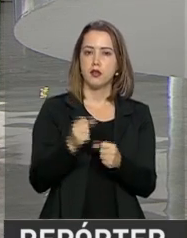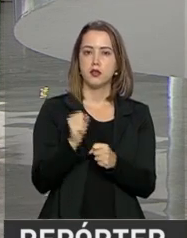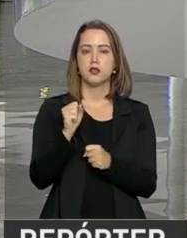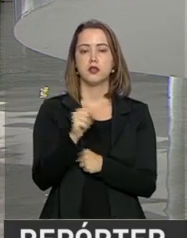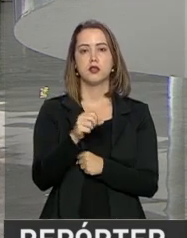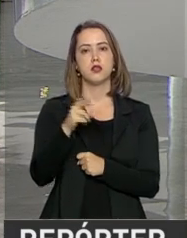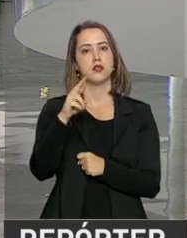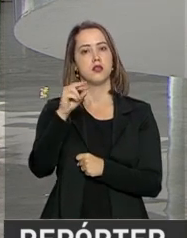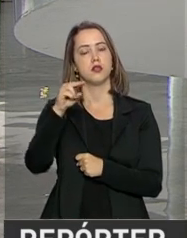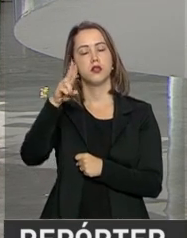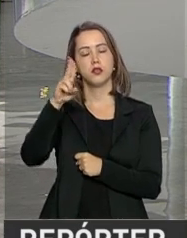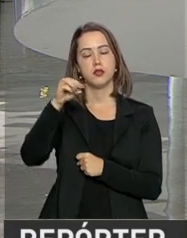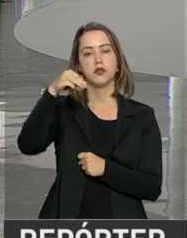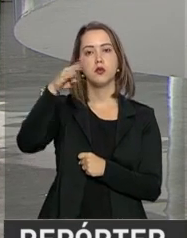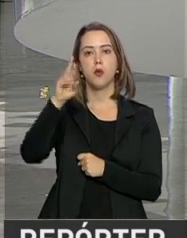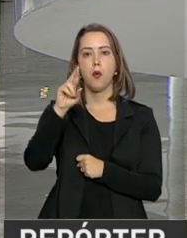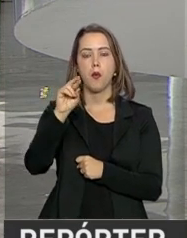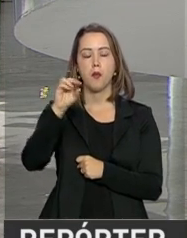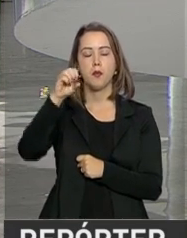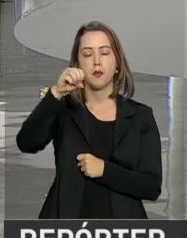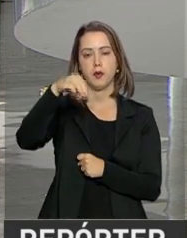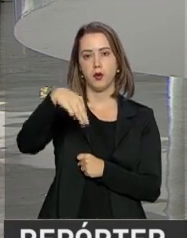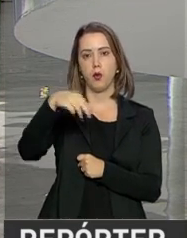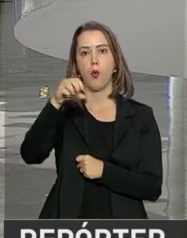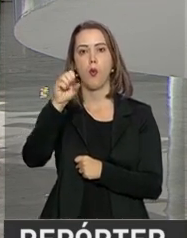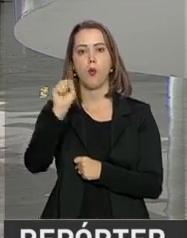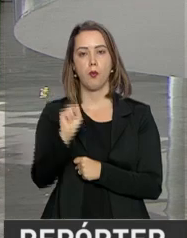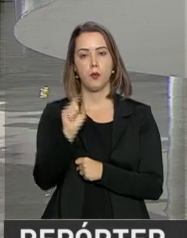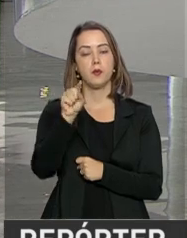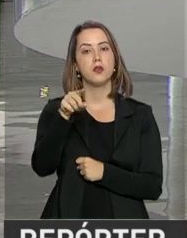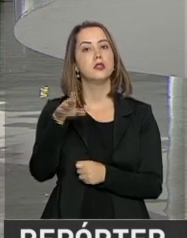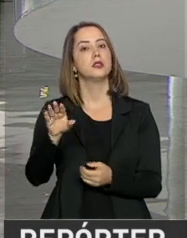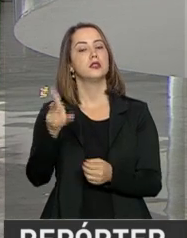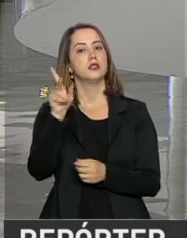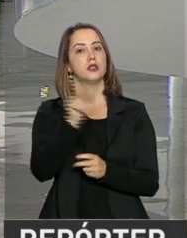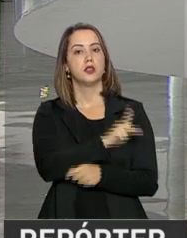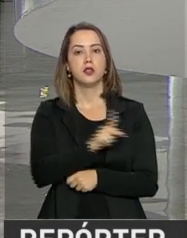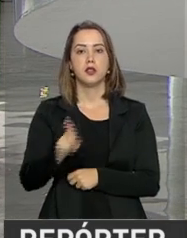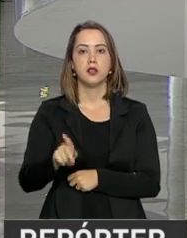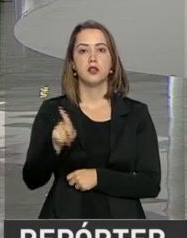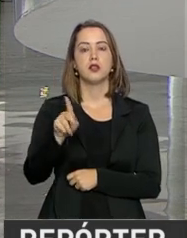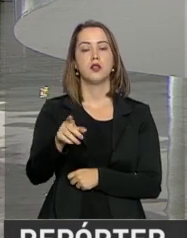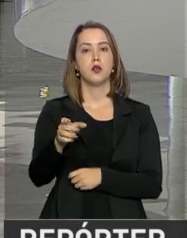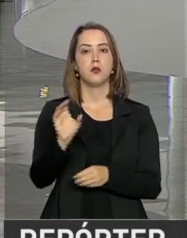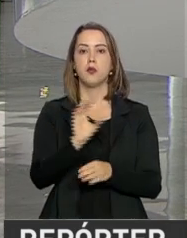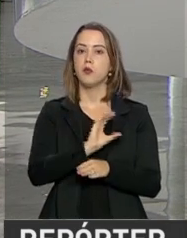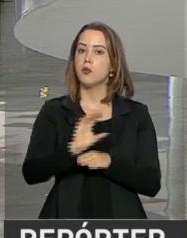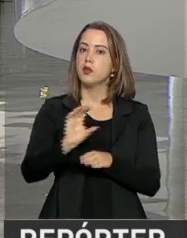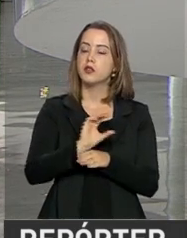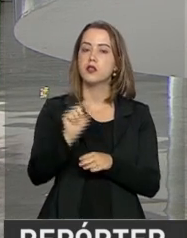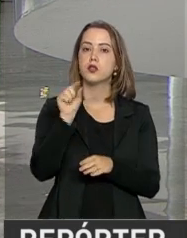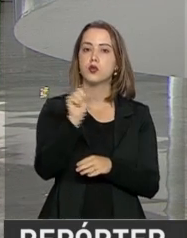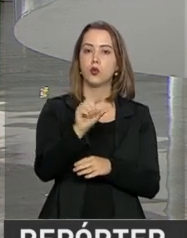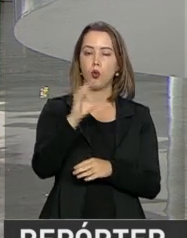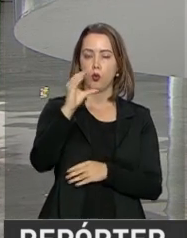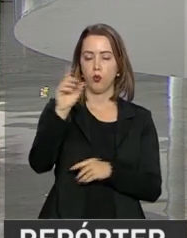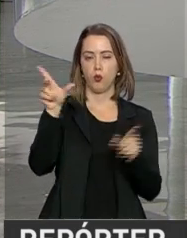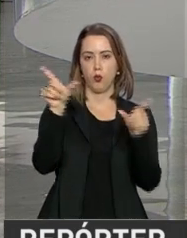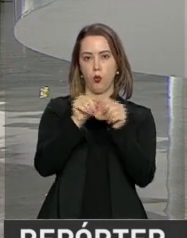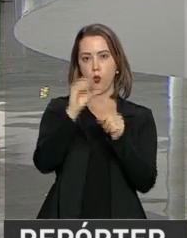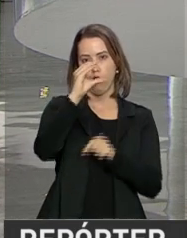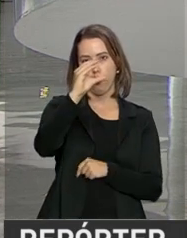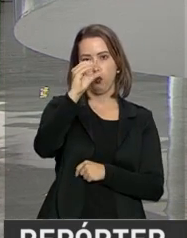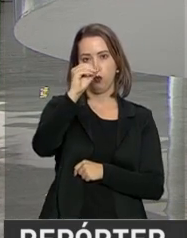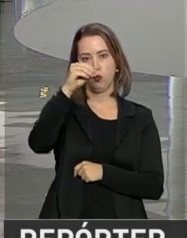ometo Silveira Melo que é Presidente do Conselho de administração do grupo cozan a partir das